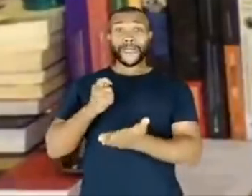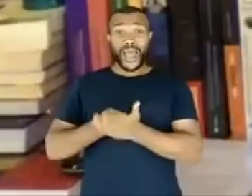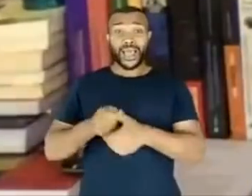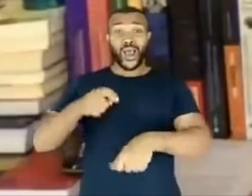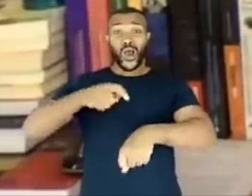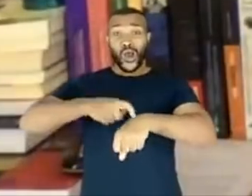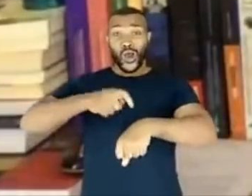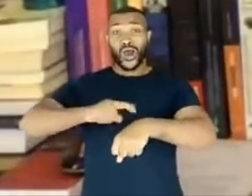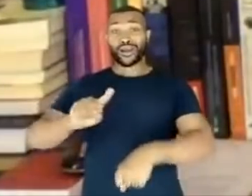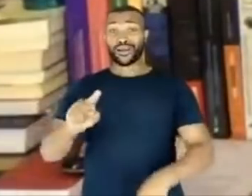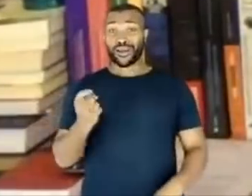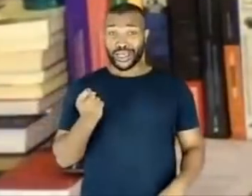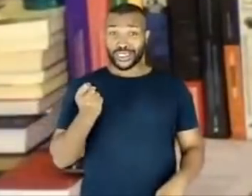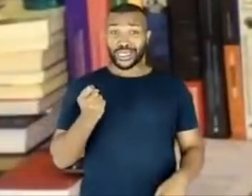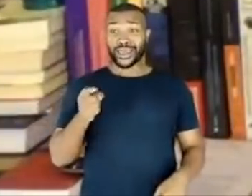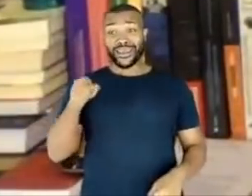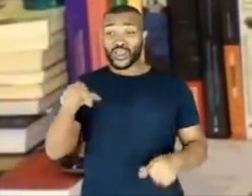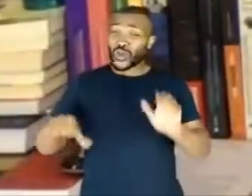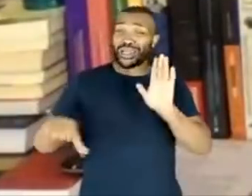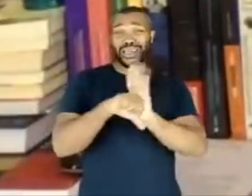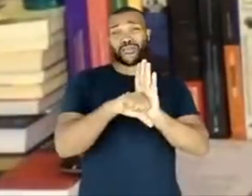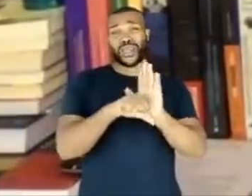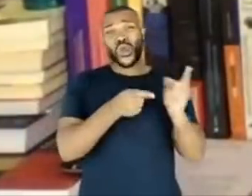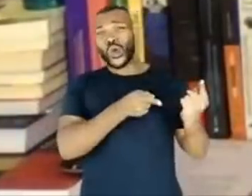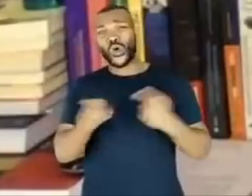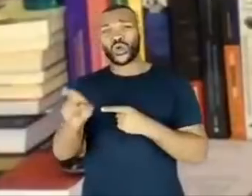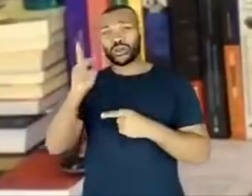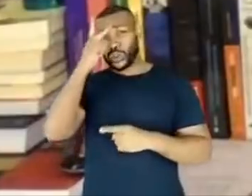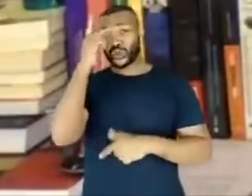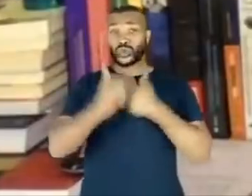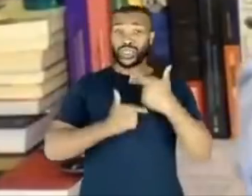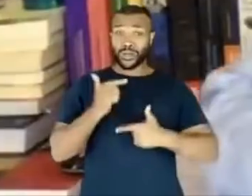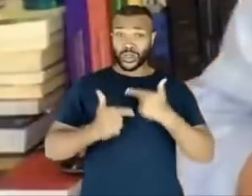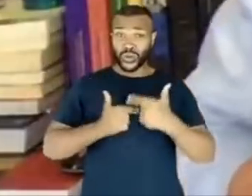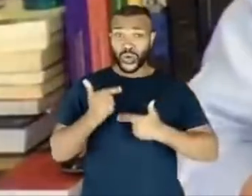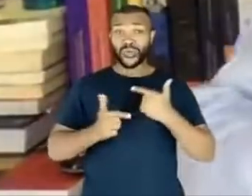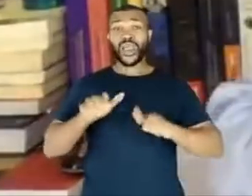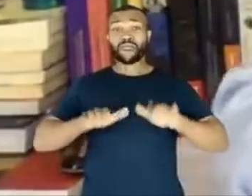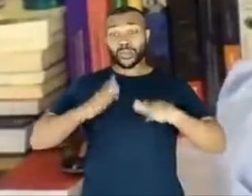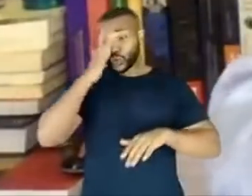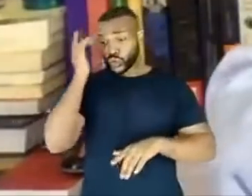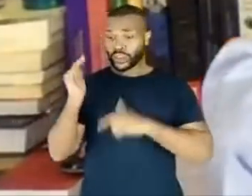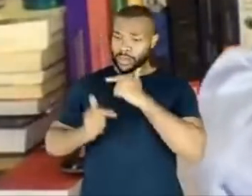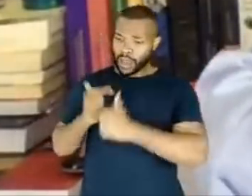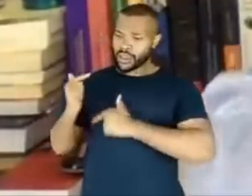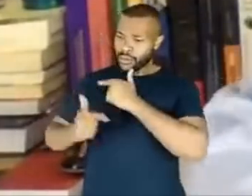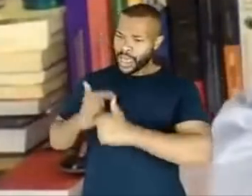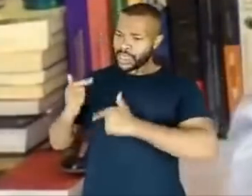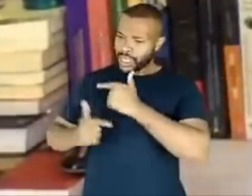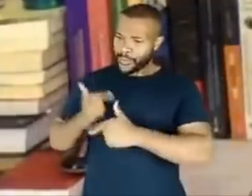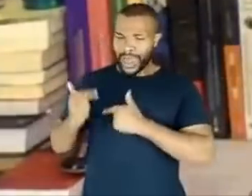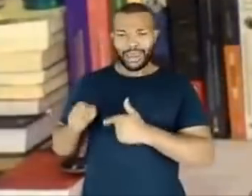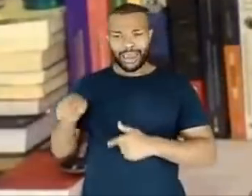um crime contra o trabalhador, porque muitas vezes o trabalhador estava trabalhando, ele tinha medo de brigar com a